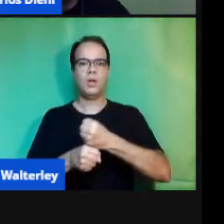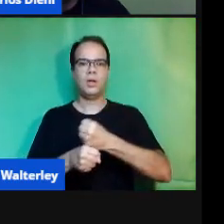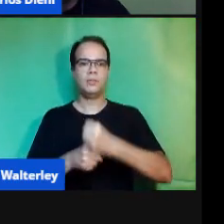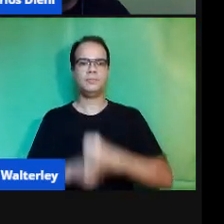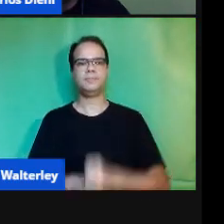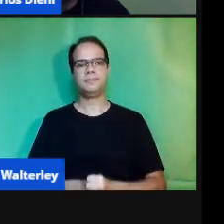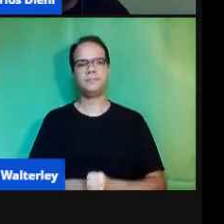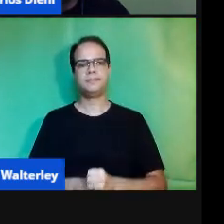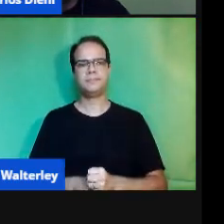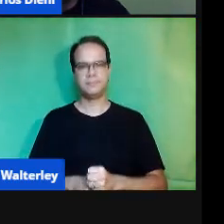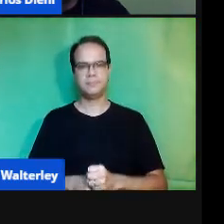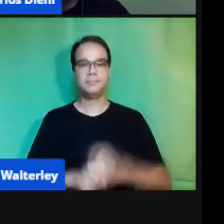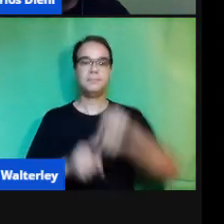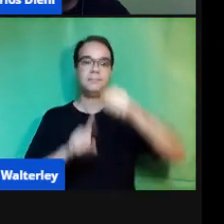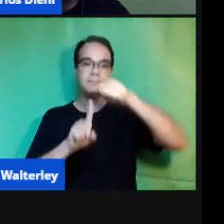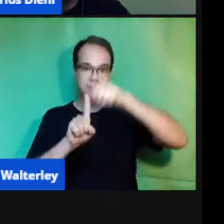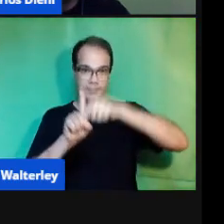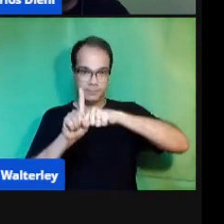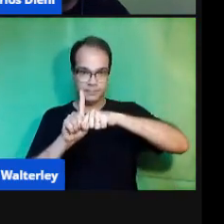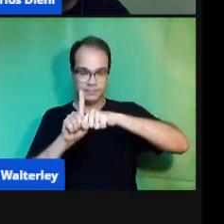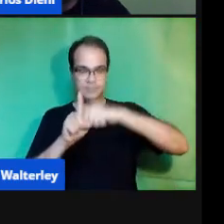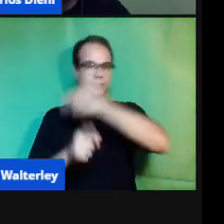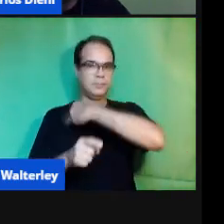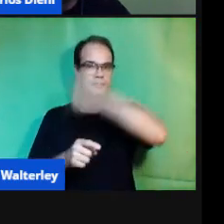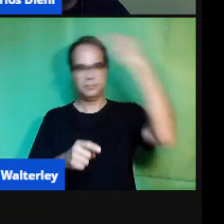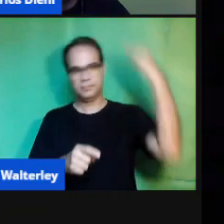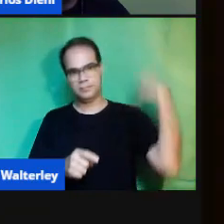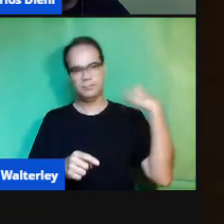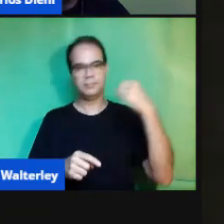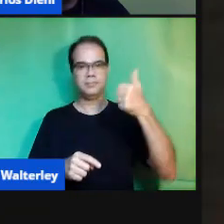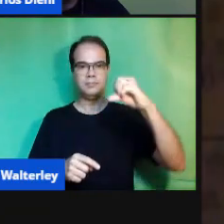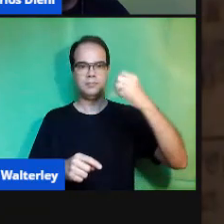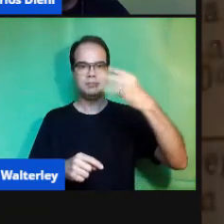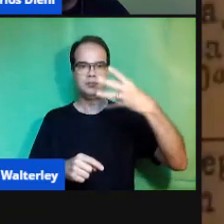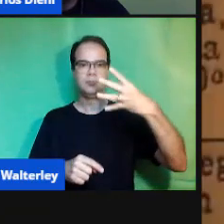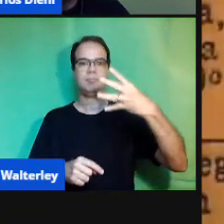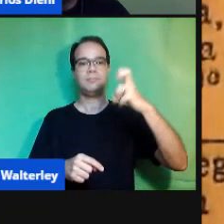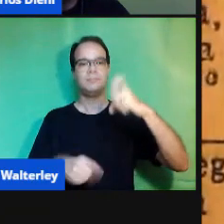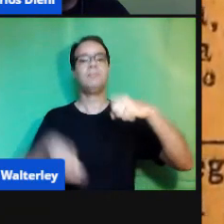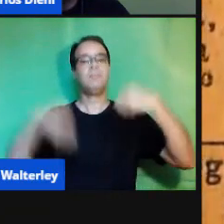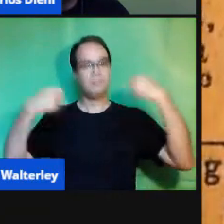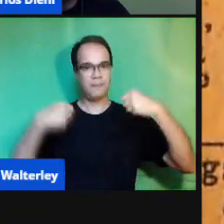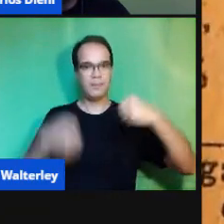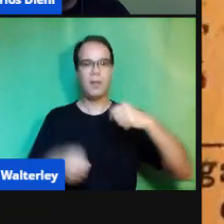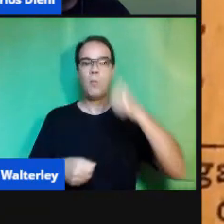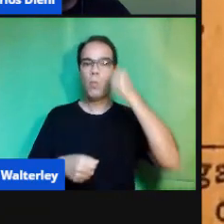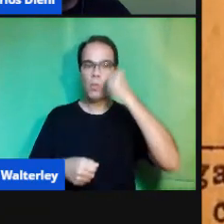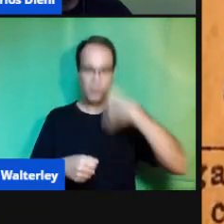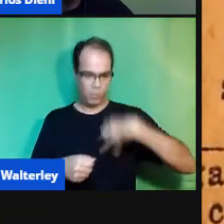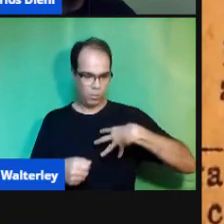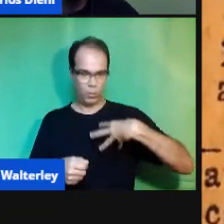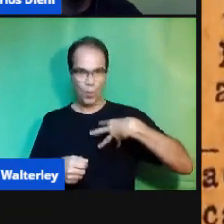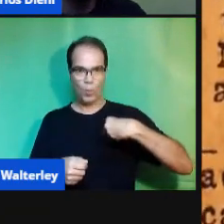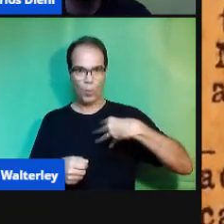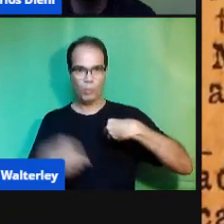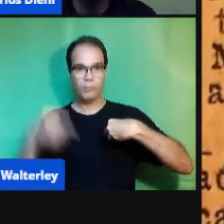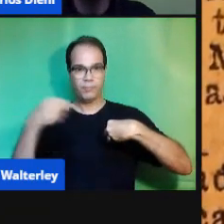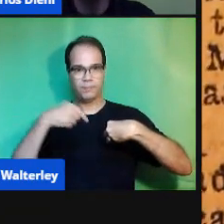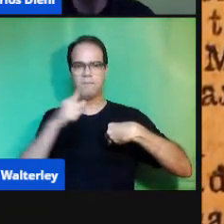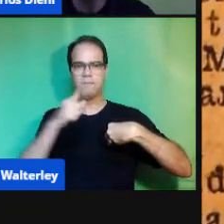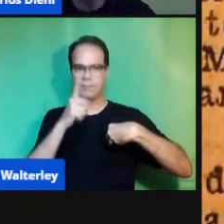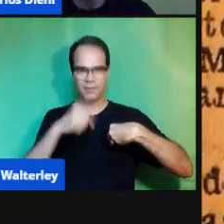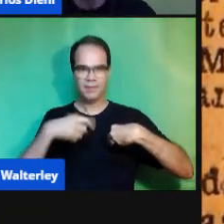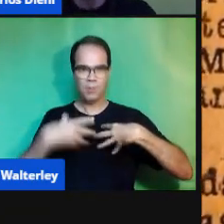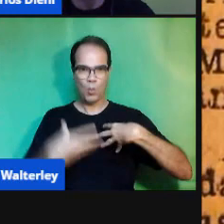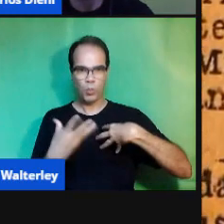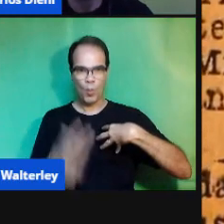1º de maio de 1945. Precisa-se de uma ama que tenha leite sadio e possa se mandar examinar a fim de